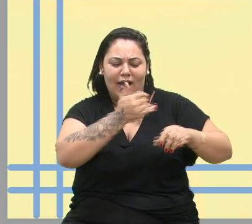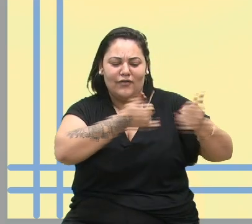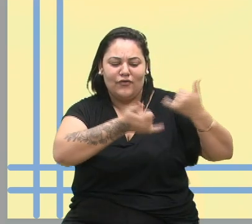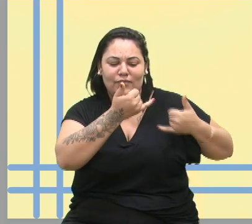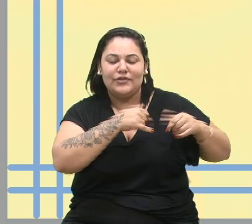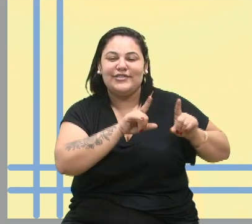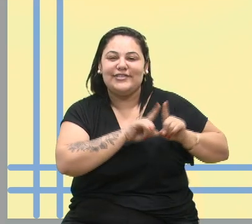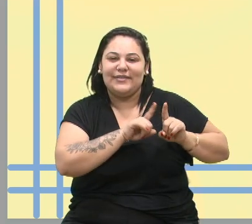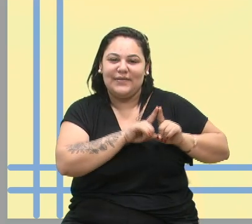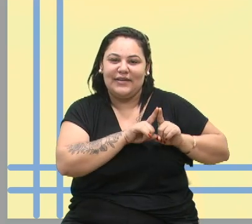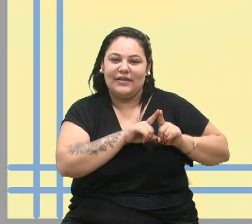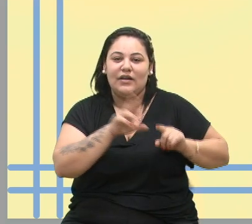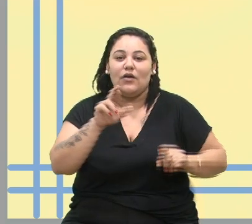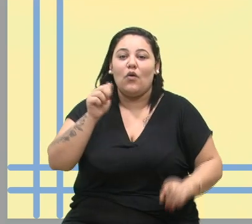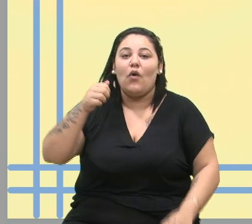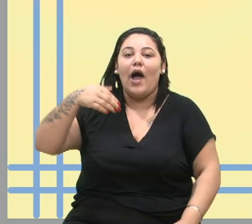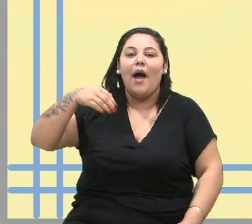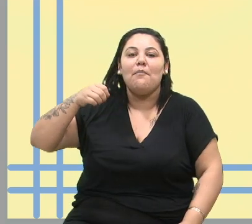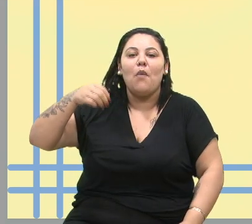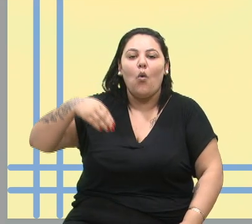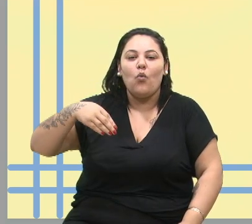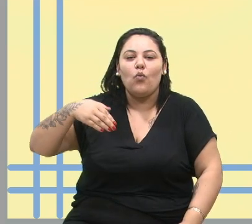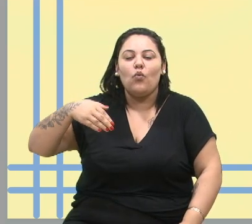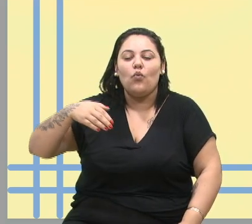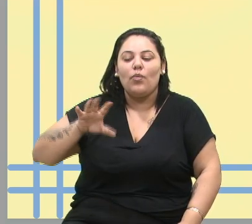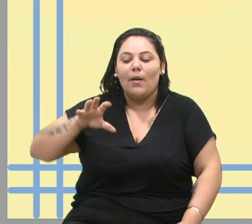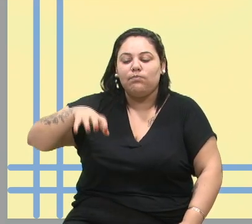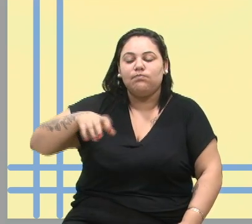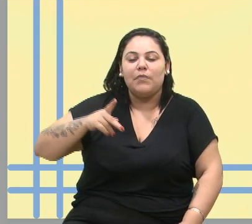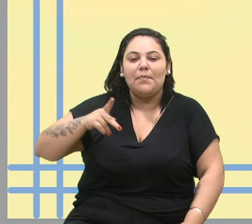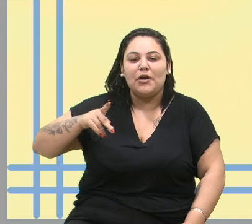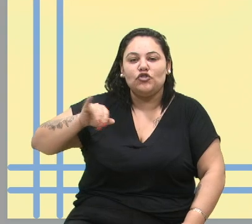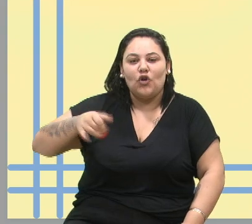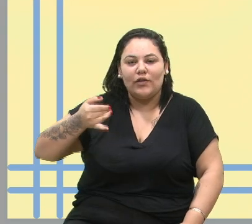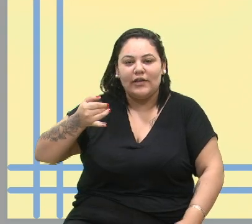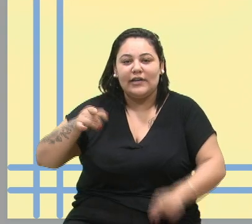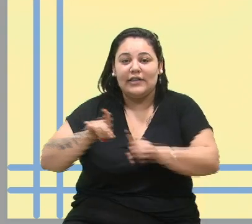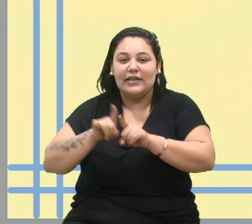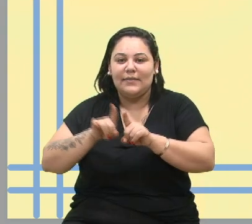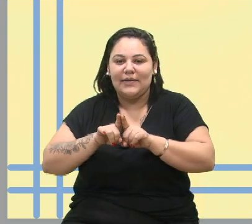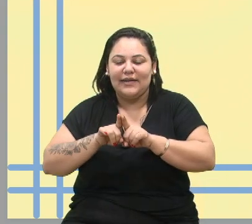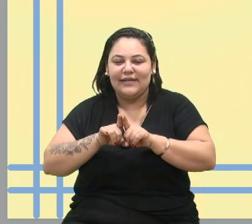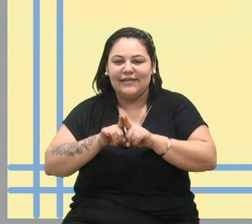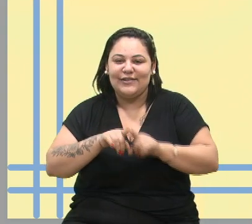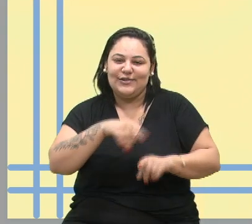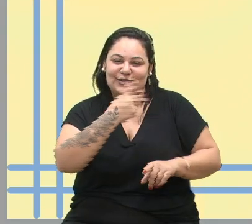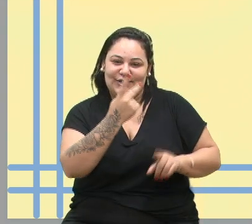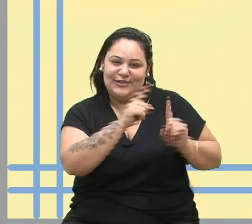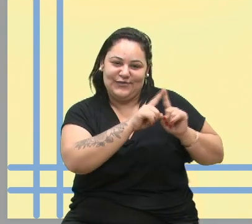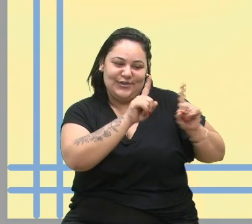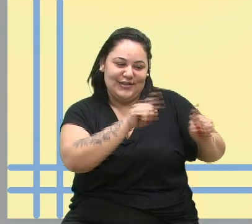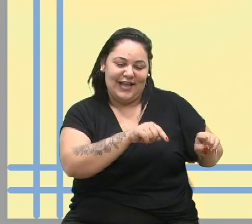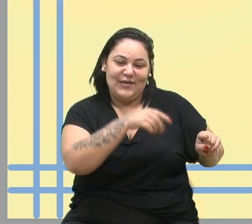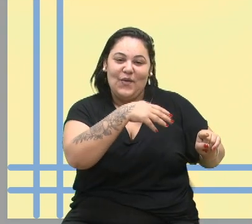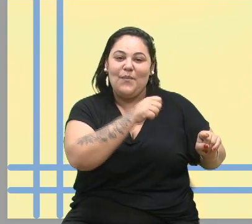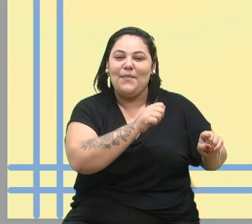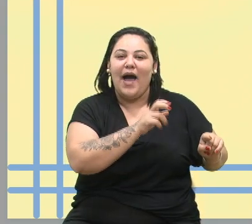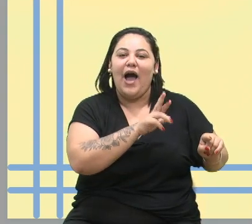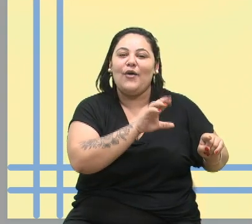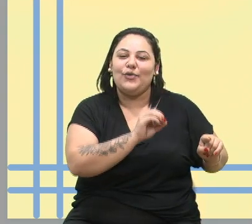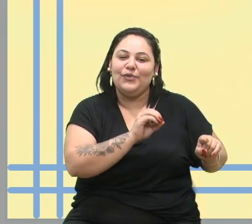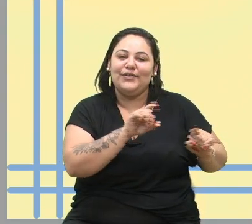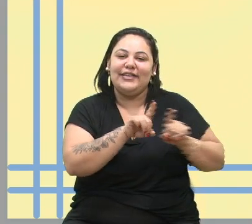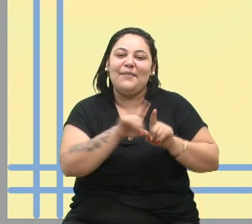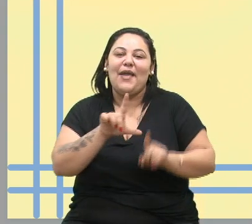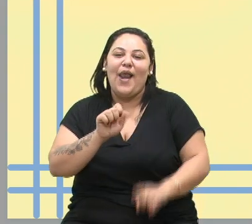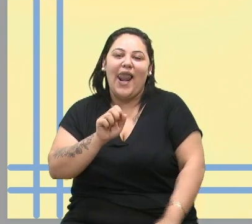o Ramon da PPJ, e os servidores, senhor Lapinha e senhor Mauro, e a equipe